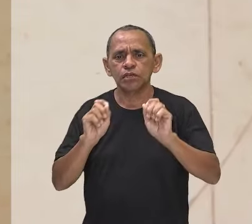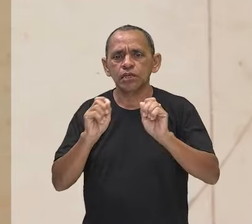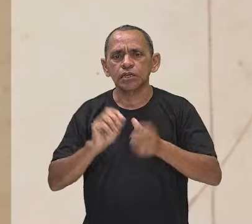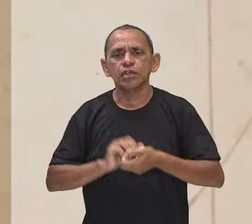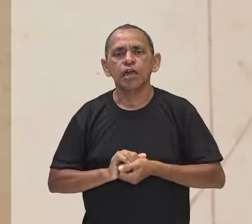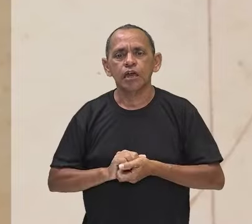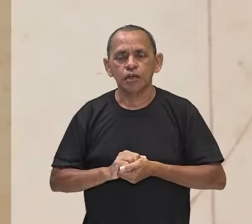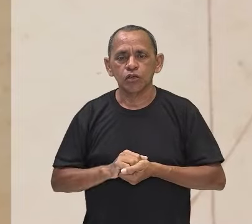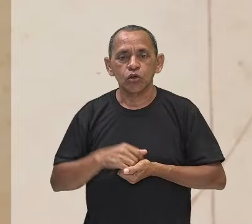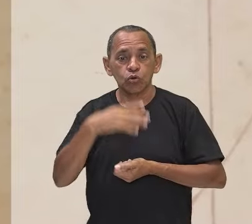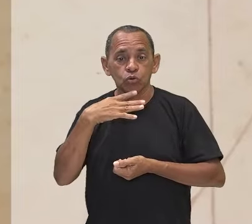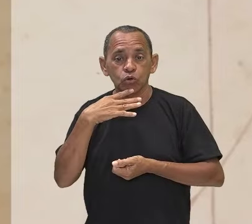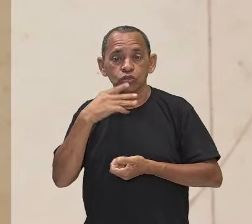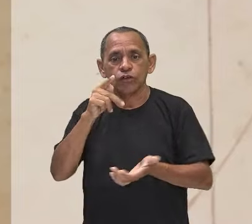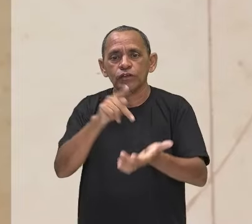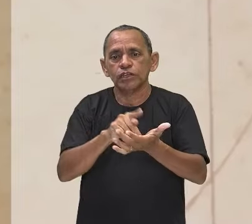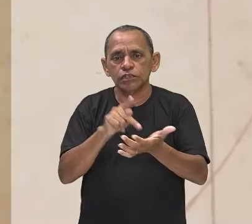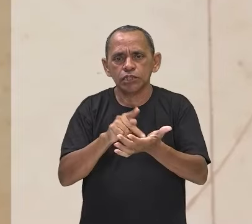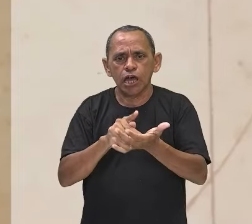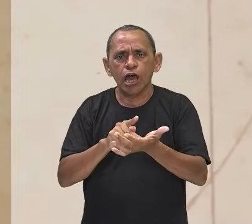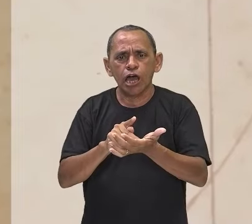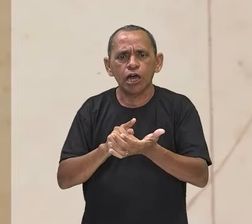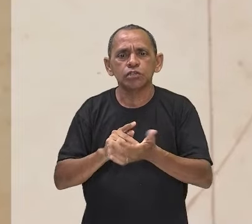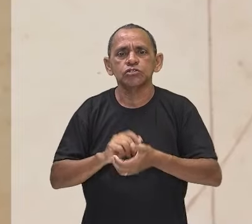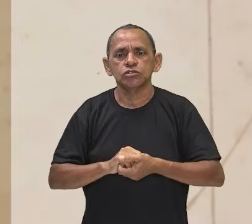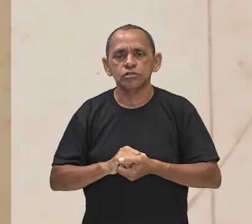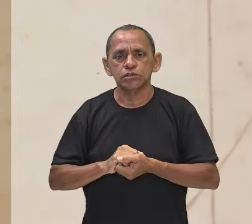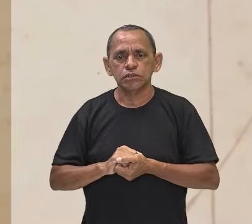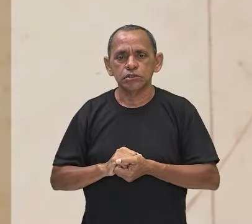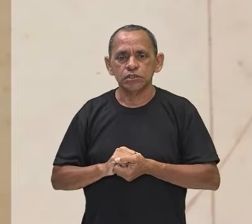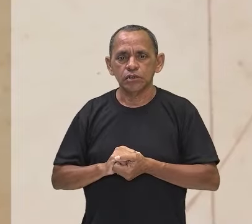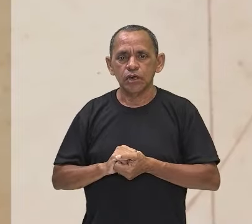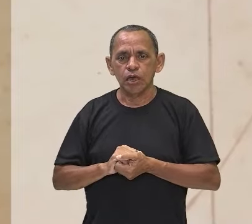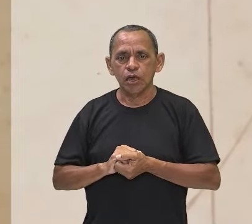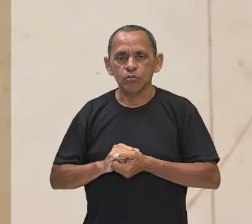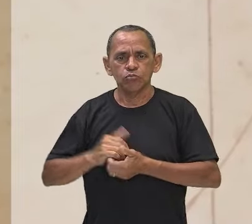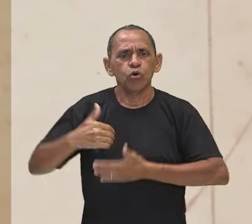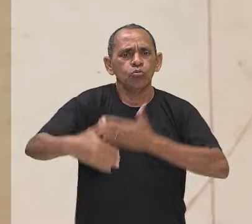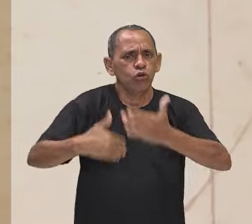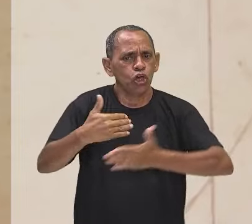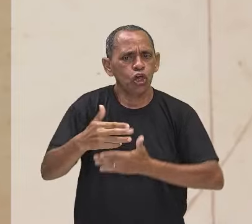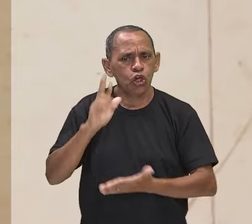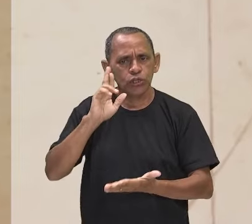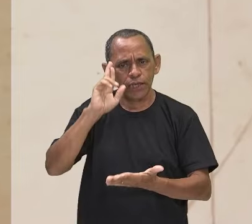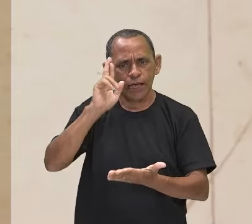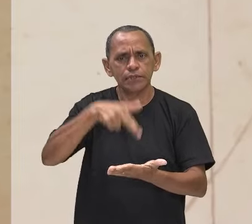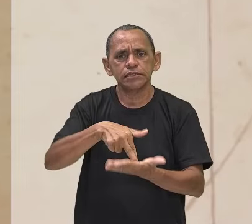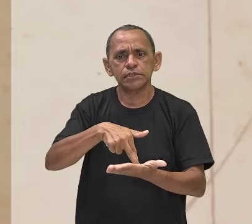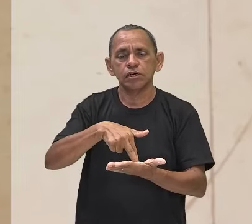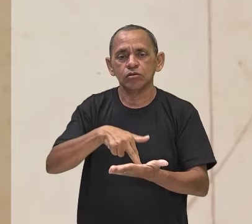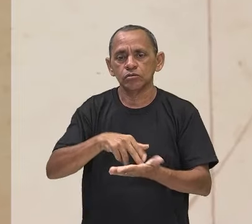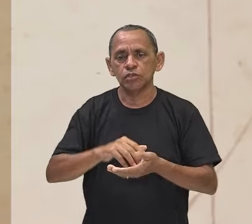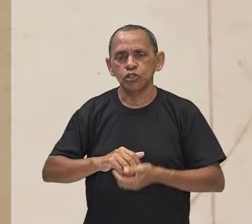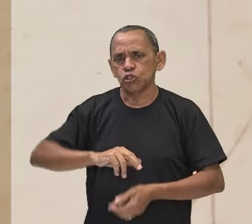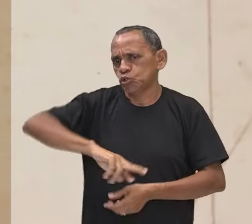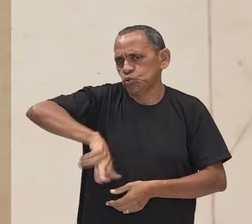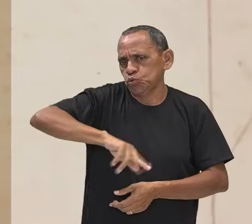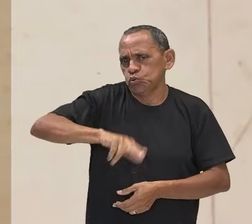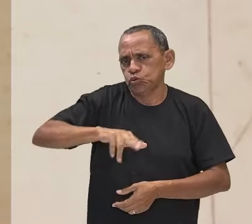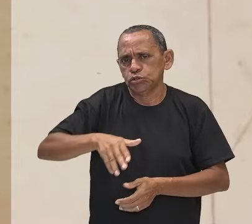verdade, a única fonte do conhecimento é através da razão. Não há outro caminho para conhecer a verdade que não